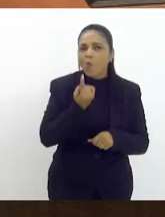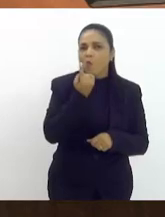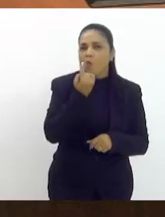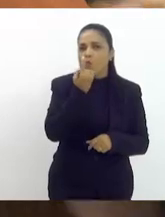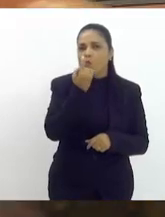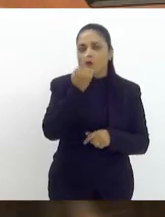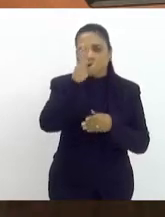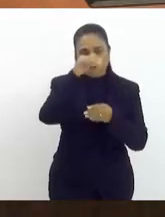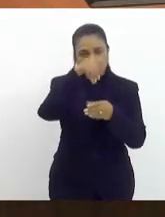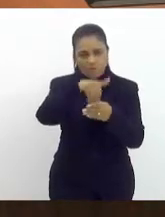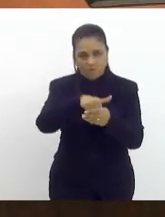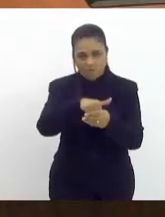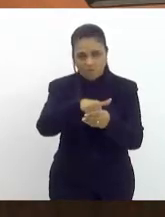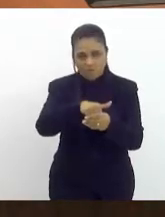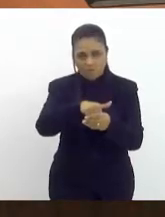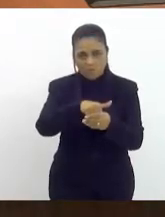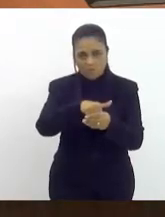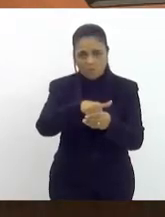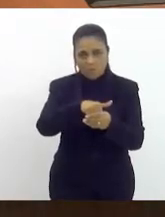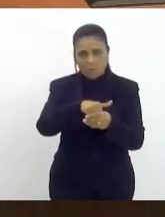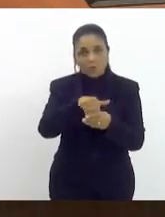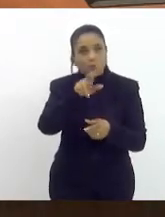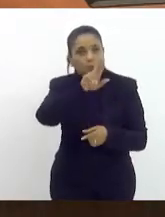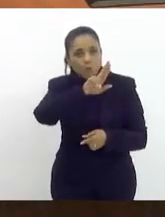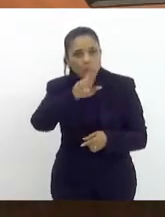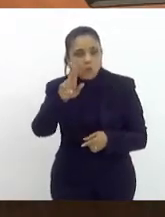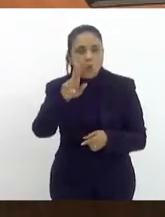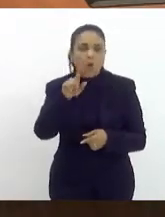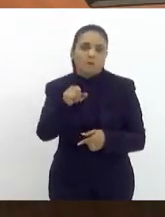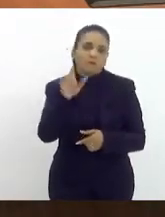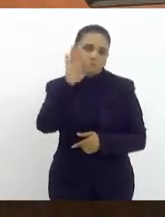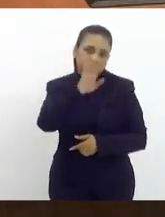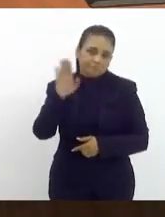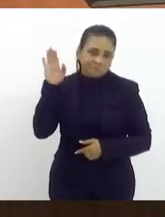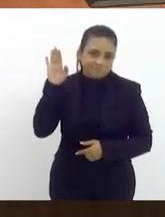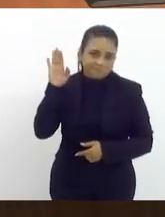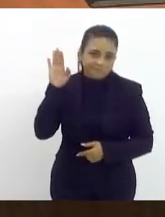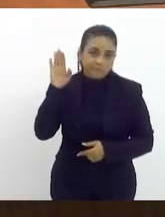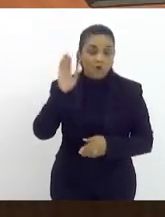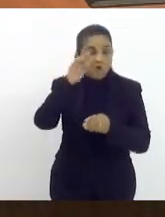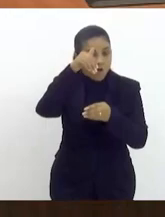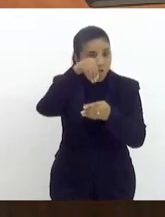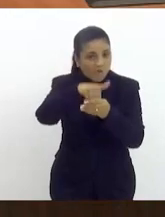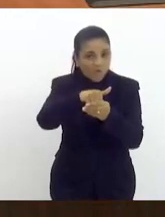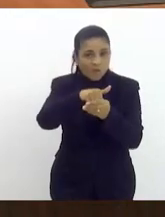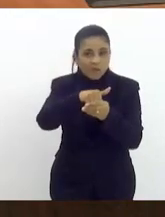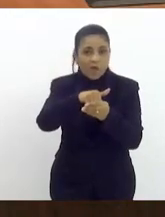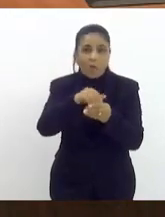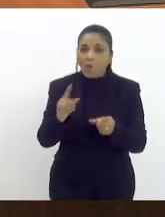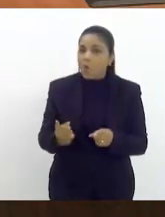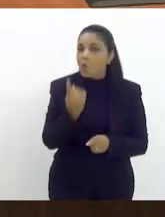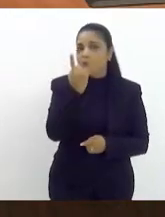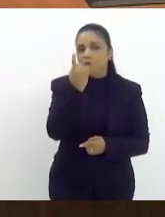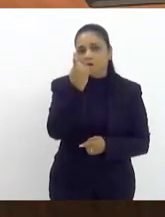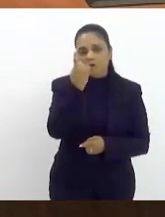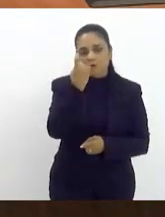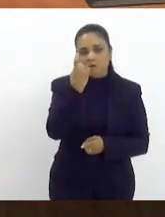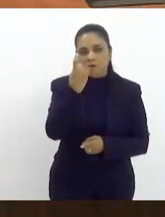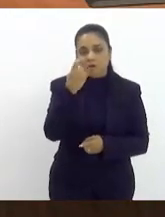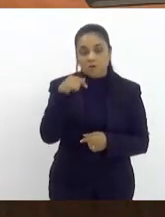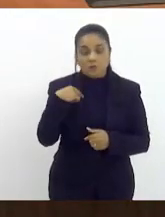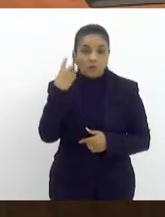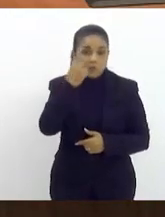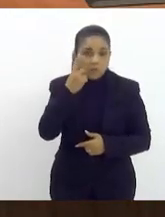fazer uma única votação proferindo o nome do candidato para votar de uma vez só, uma votação única. Quando o deputado vem